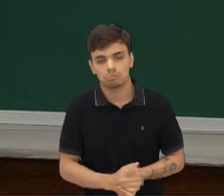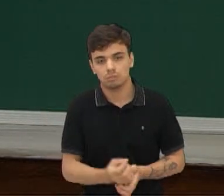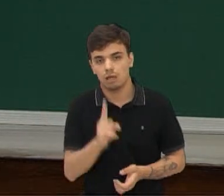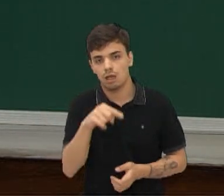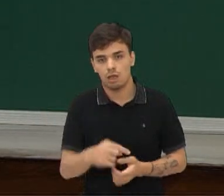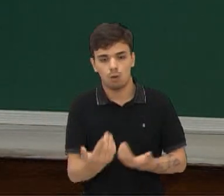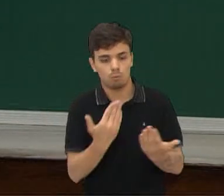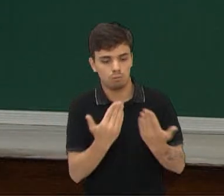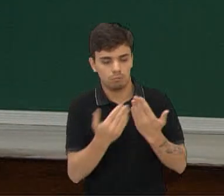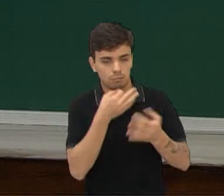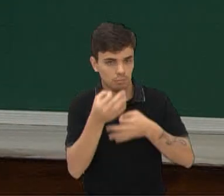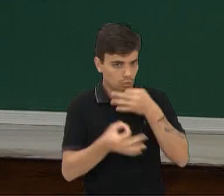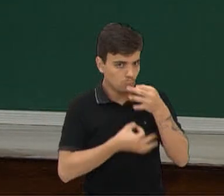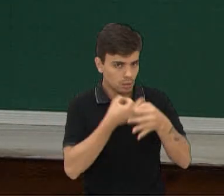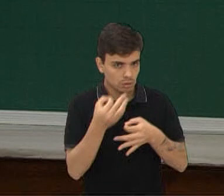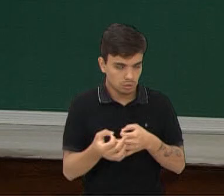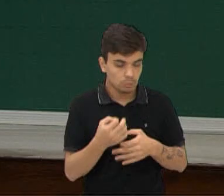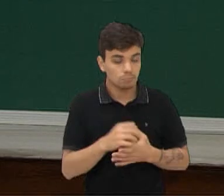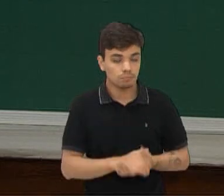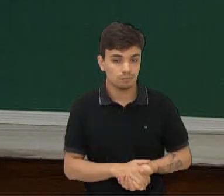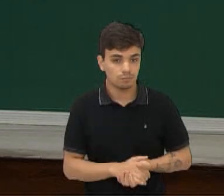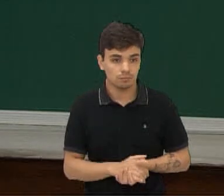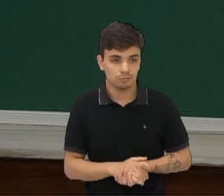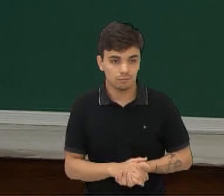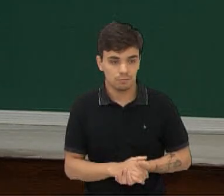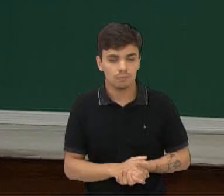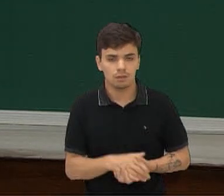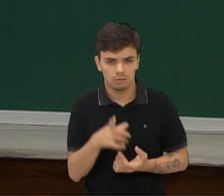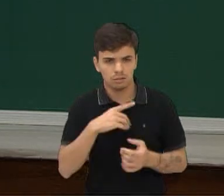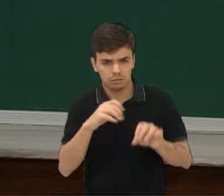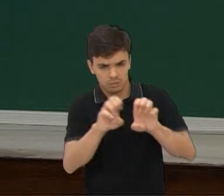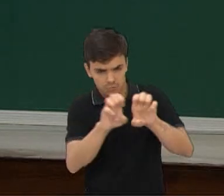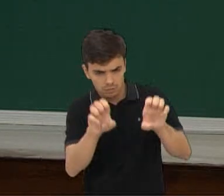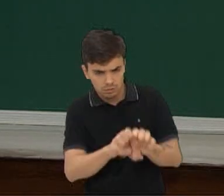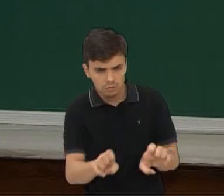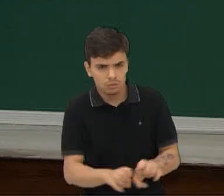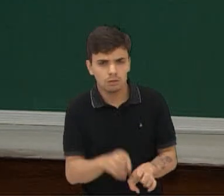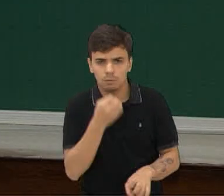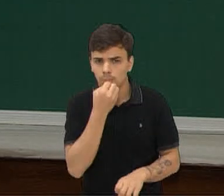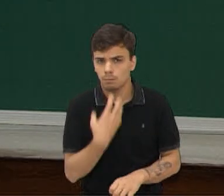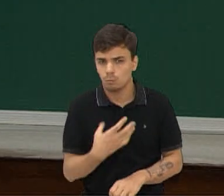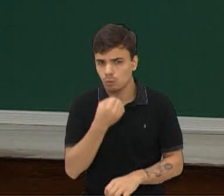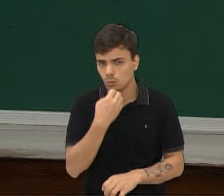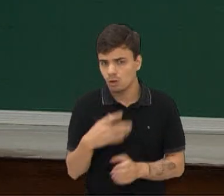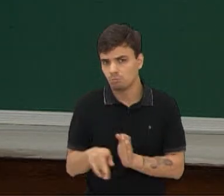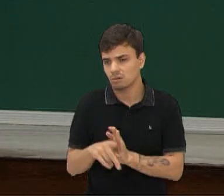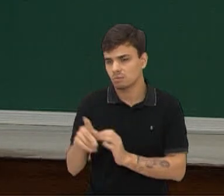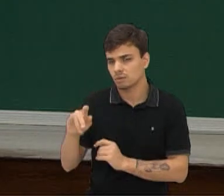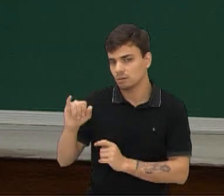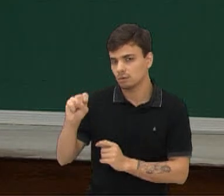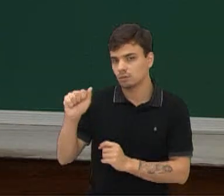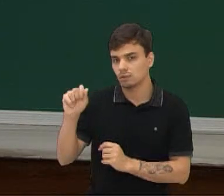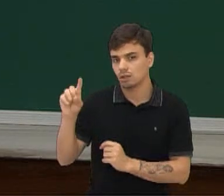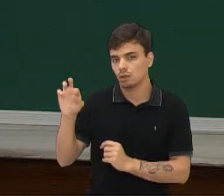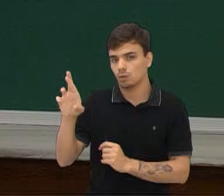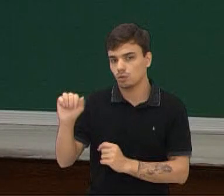argumento de comparação, veja só como ela trabalhou muito bem essa ideia, Isadora Peter Furtado, tá bom?